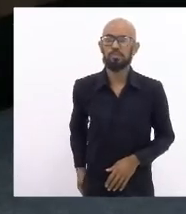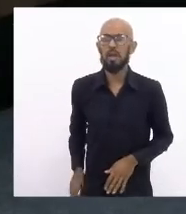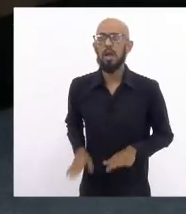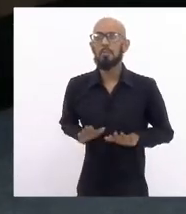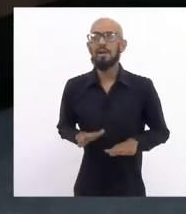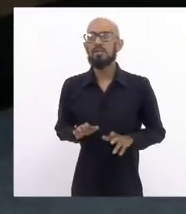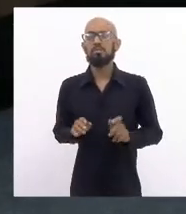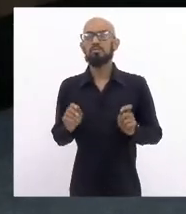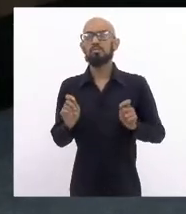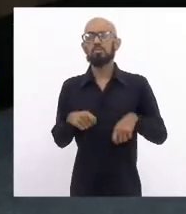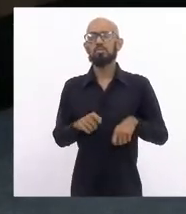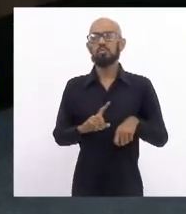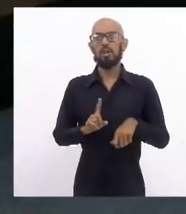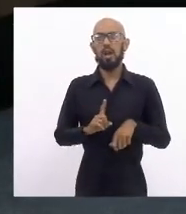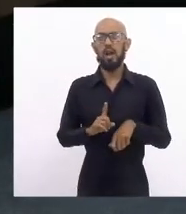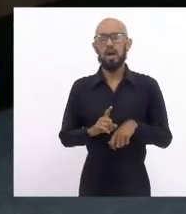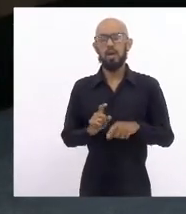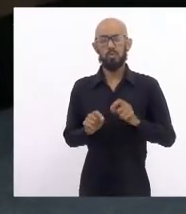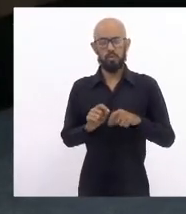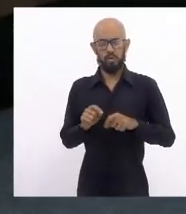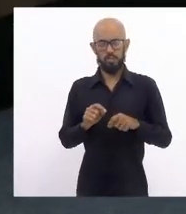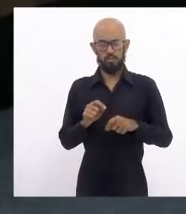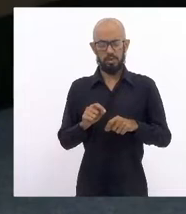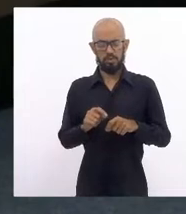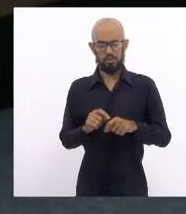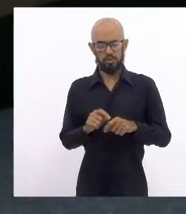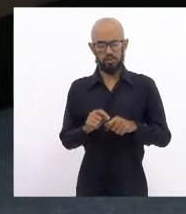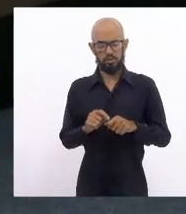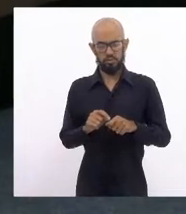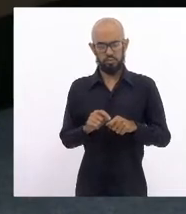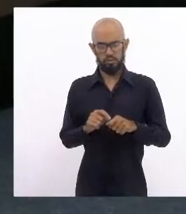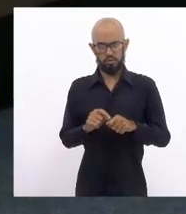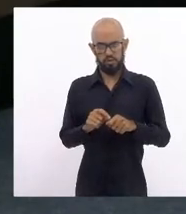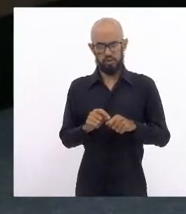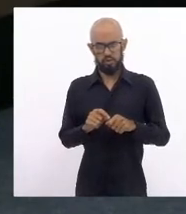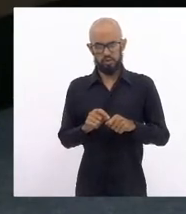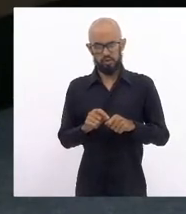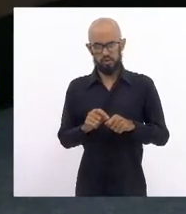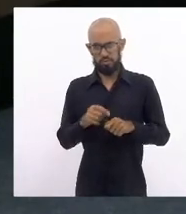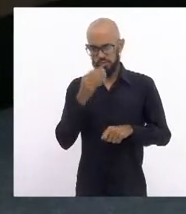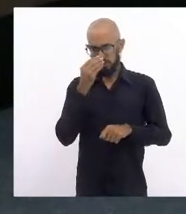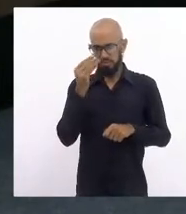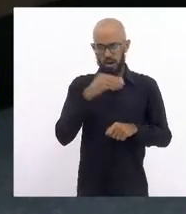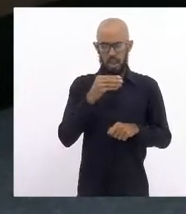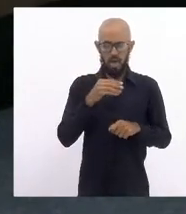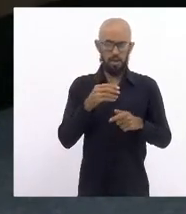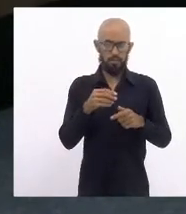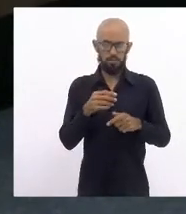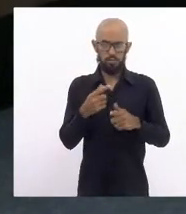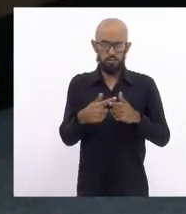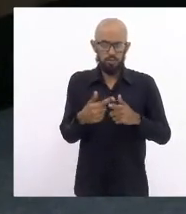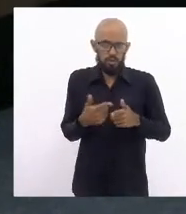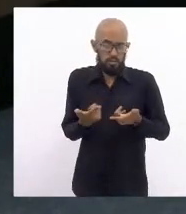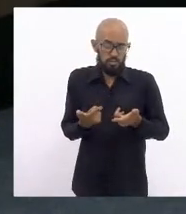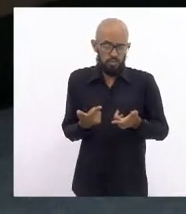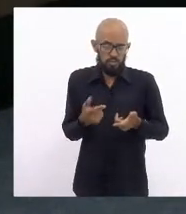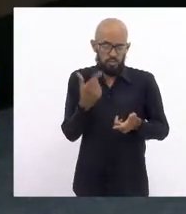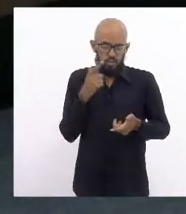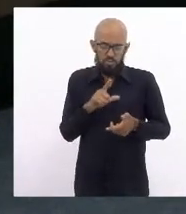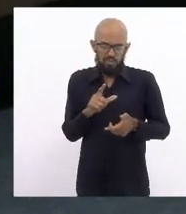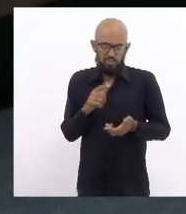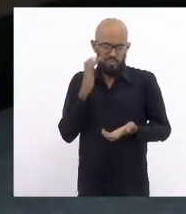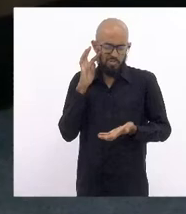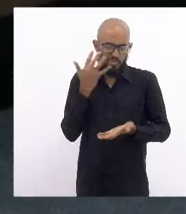haja uma solução conciliatória que a empresa explore, faça,